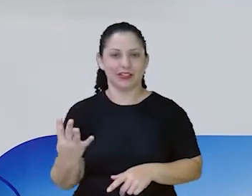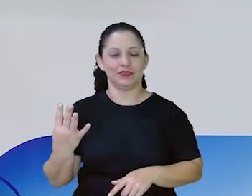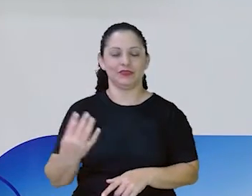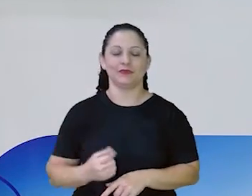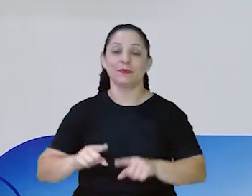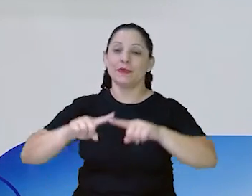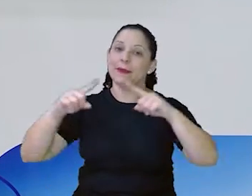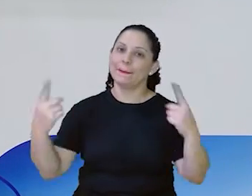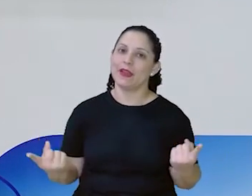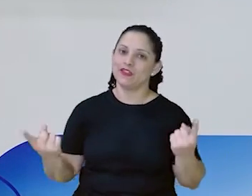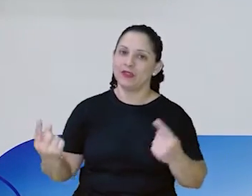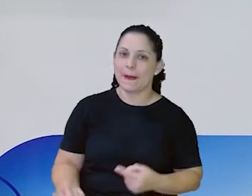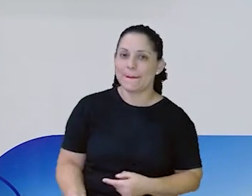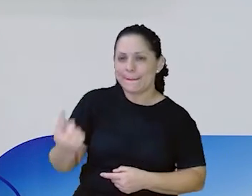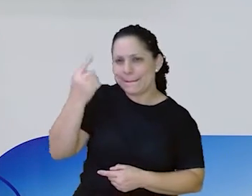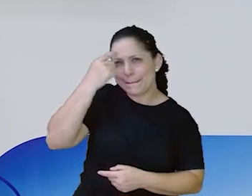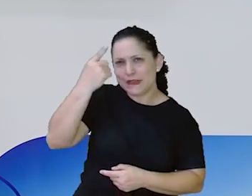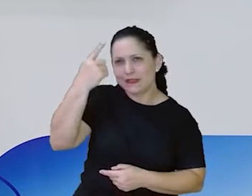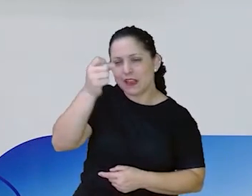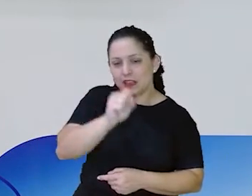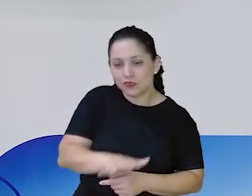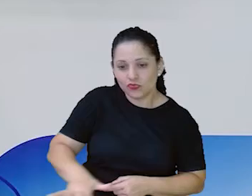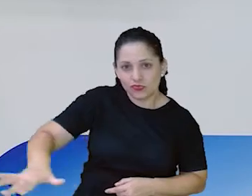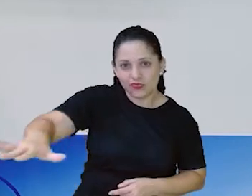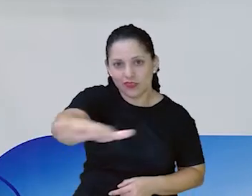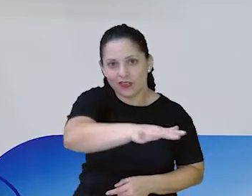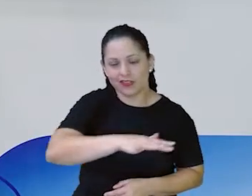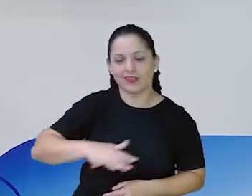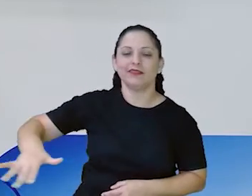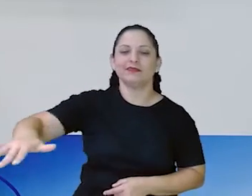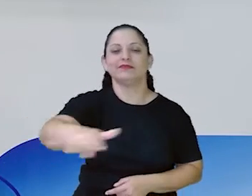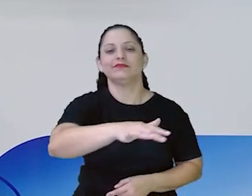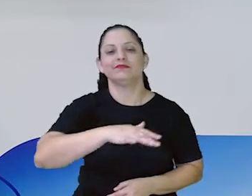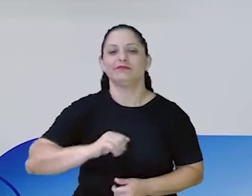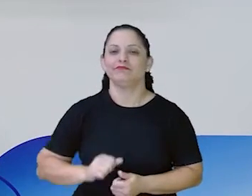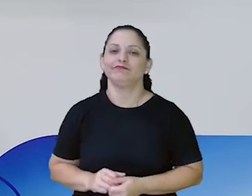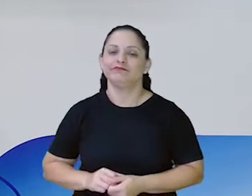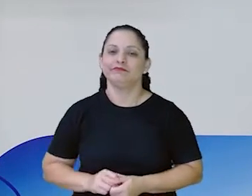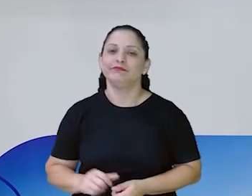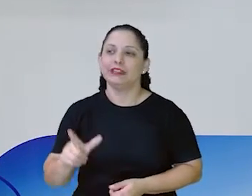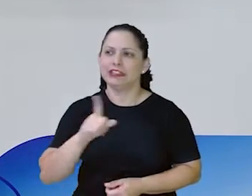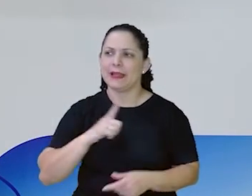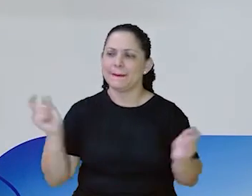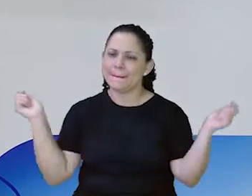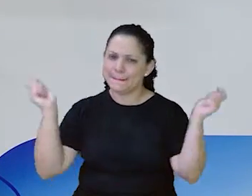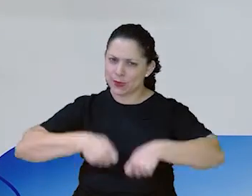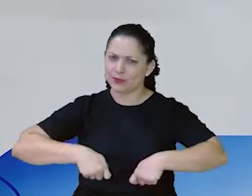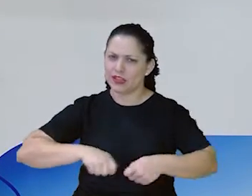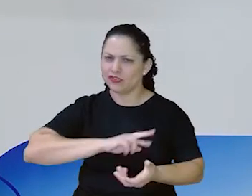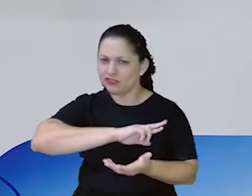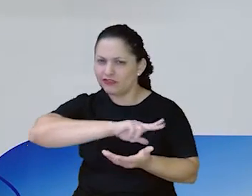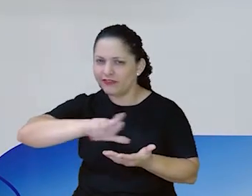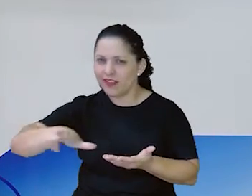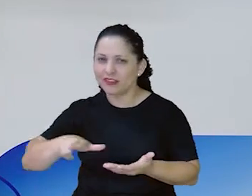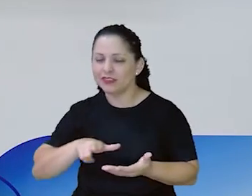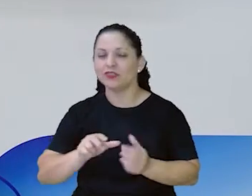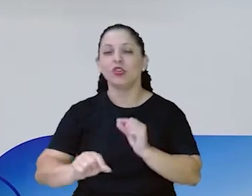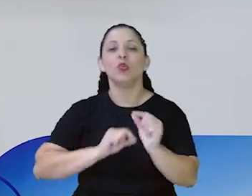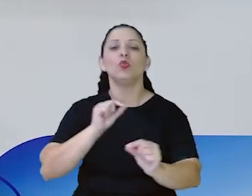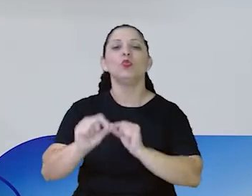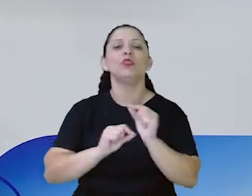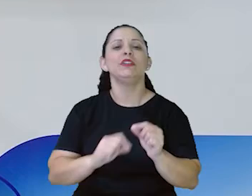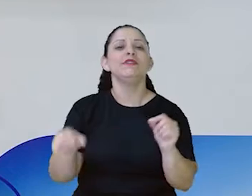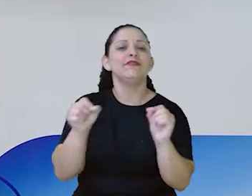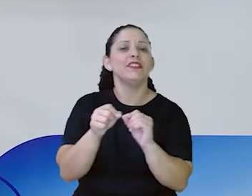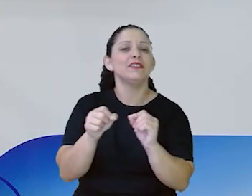precisa pensar isso no âmbito global. E aí tem algumas possibilidades, tem algumas coisas que a gente pode fazer no dia a dia, a